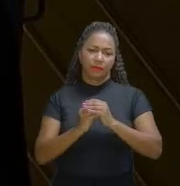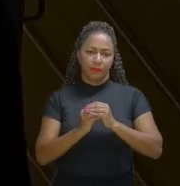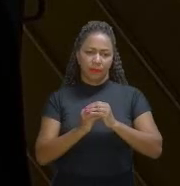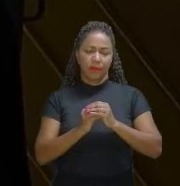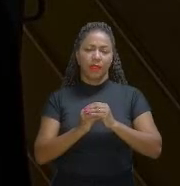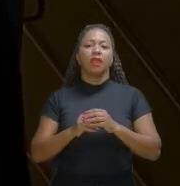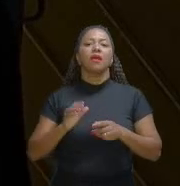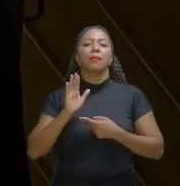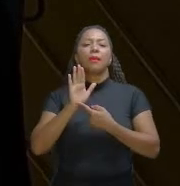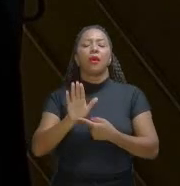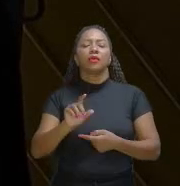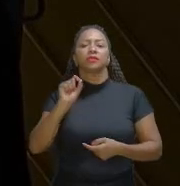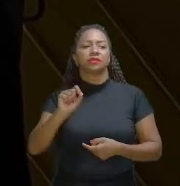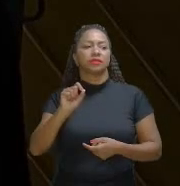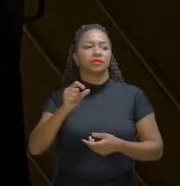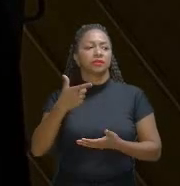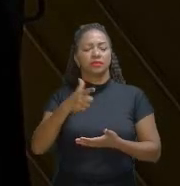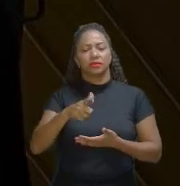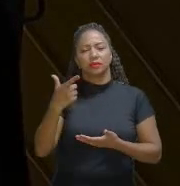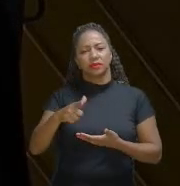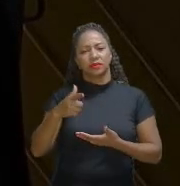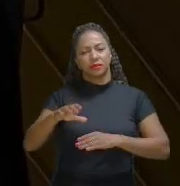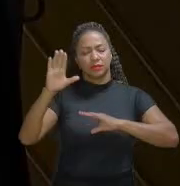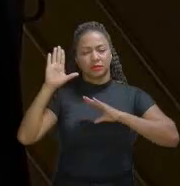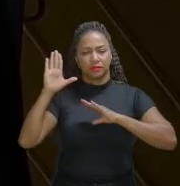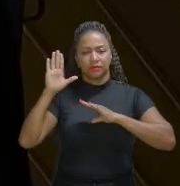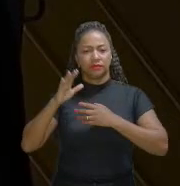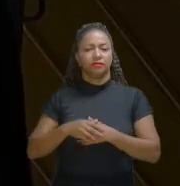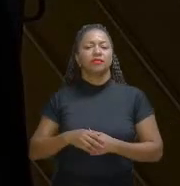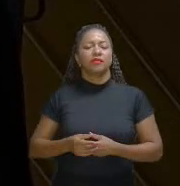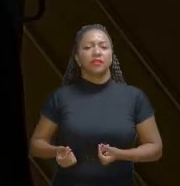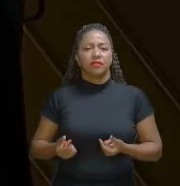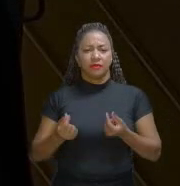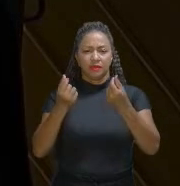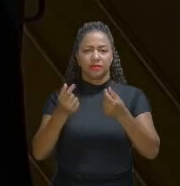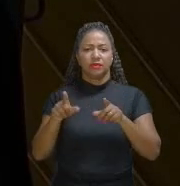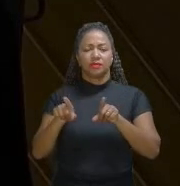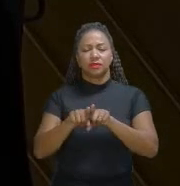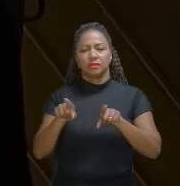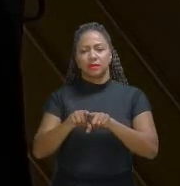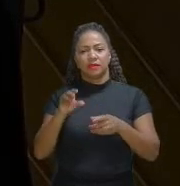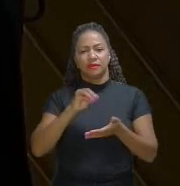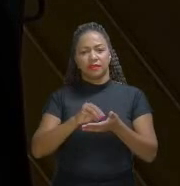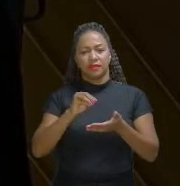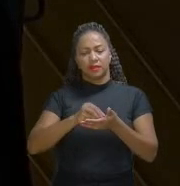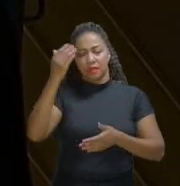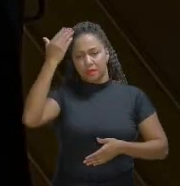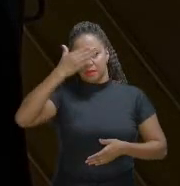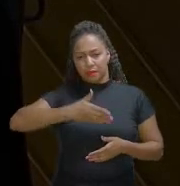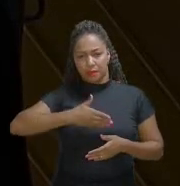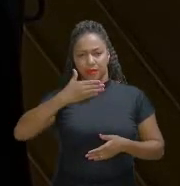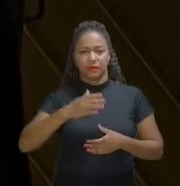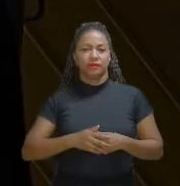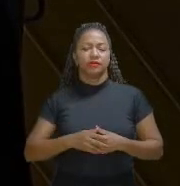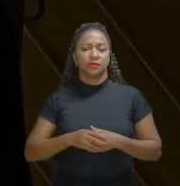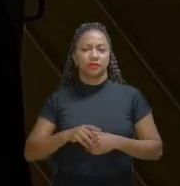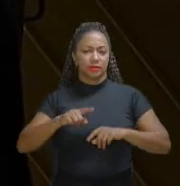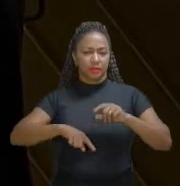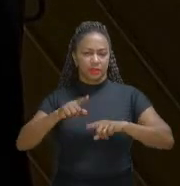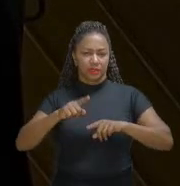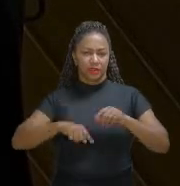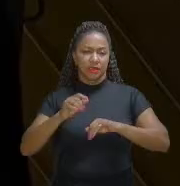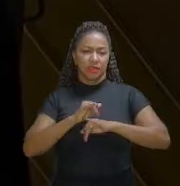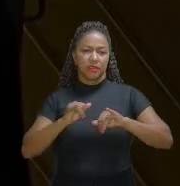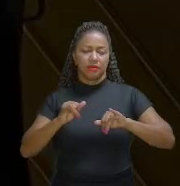Apontam, como indício de inexistência material da candidatura, a forma de aplicação dos valores, além da ausência de prova contra a distribuição efetiva de material